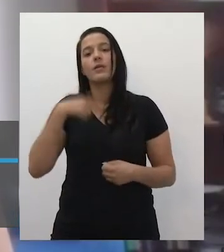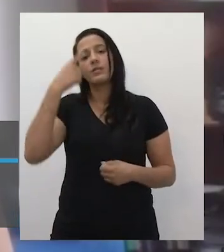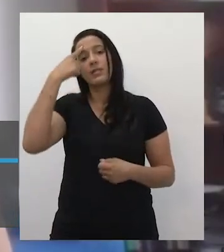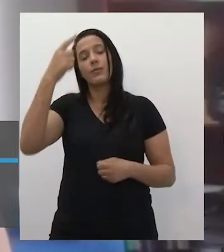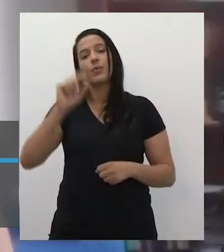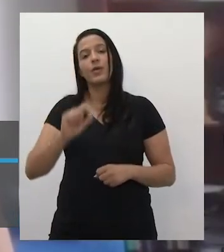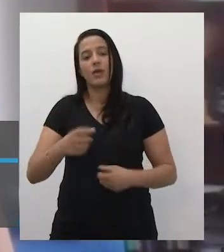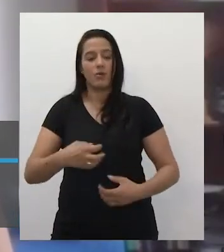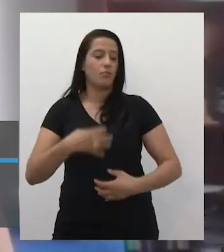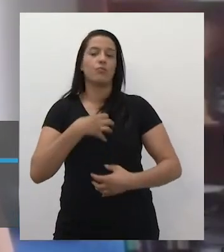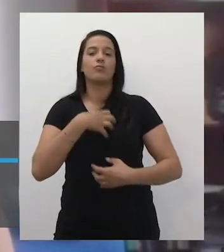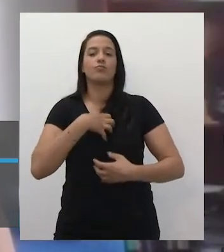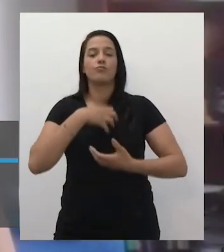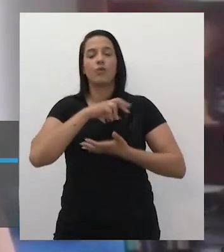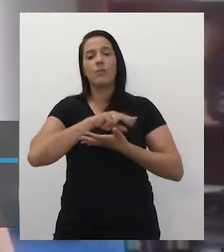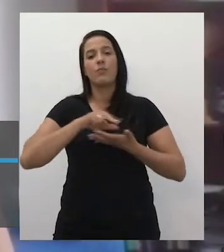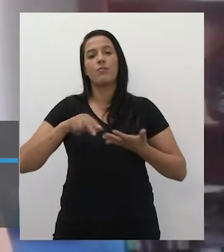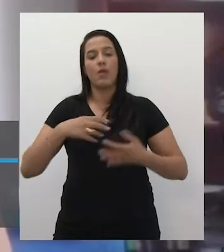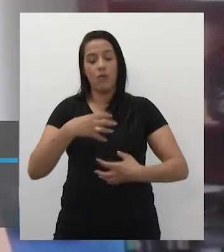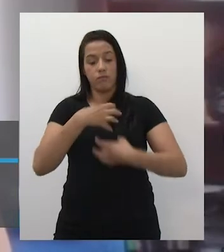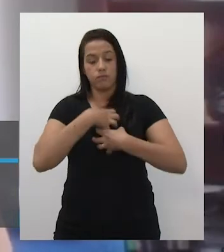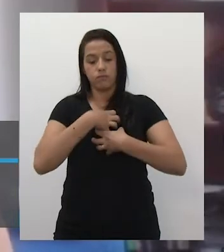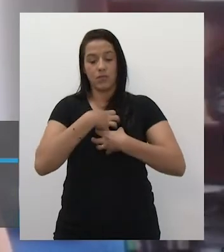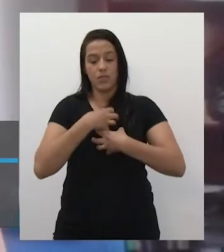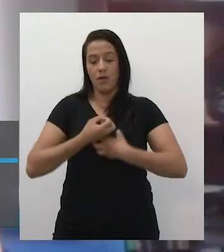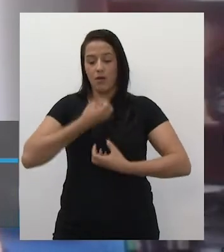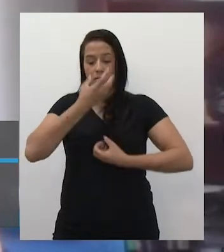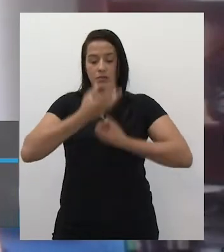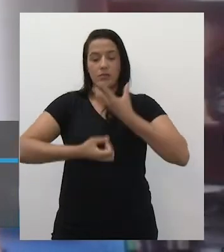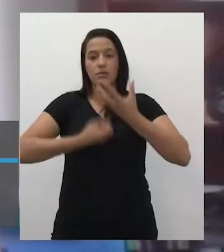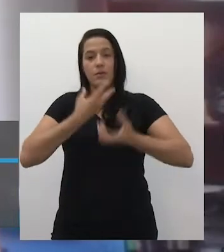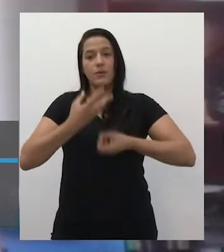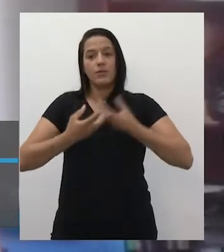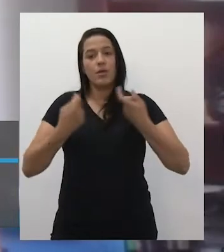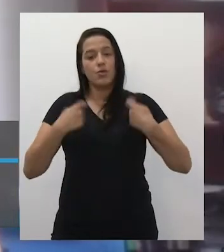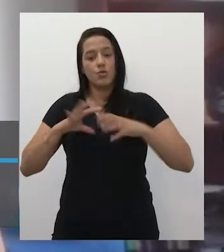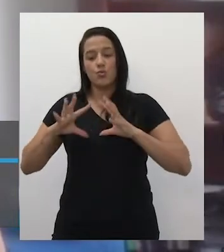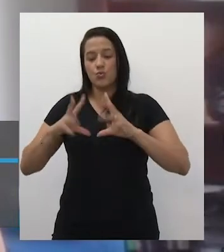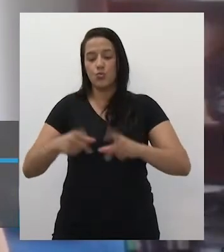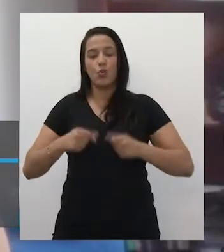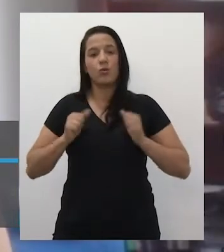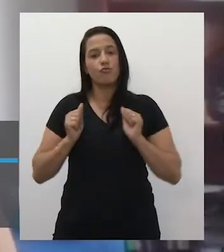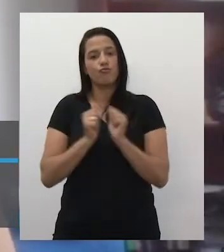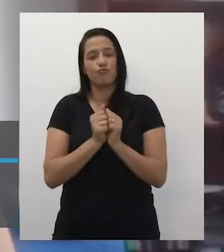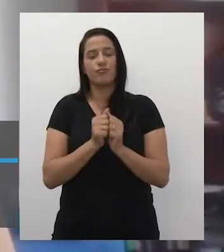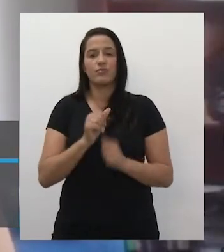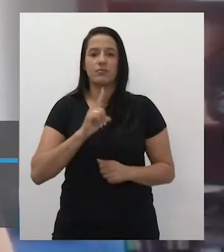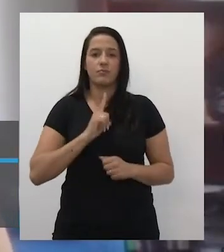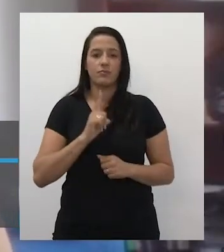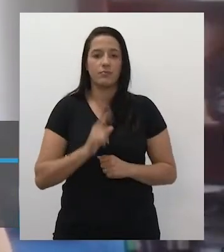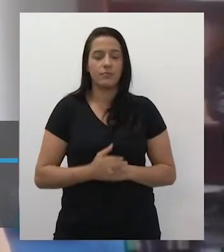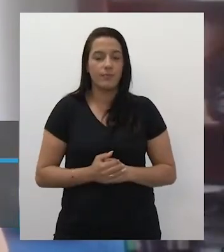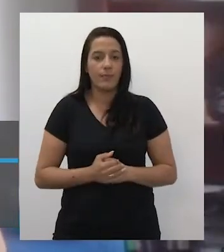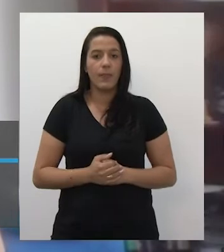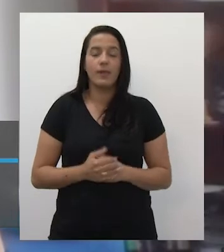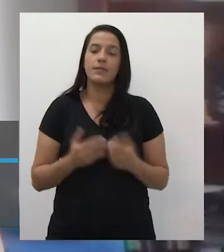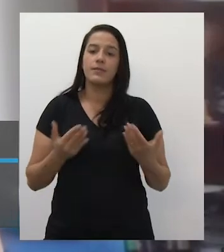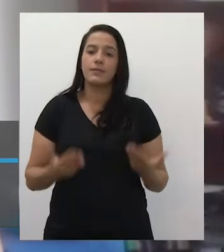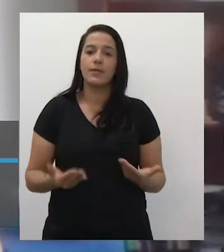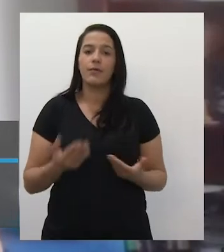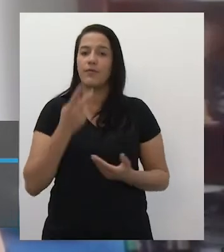podia, conhecer como que transpõe algumas barreiras, né? E aí uma das competências socioemocionais dentro